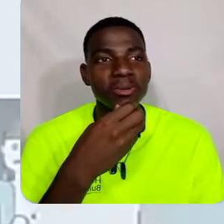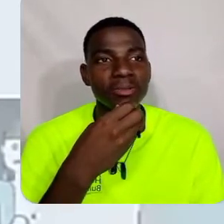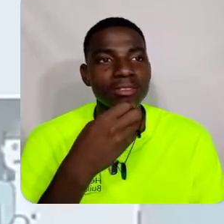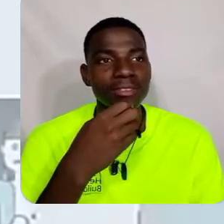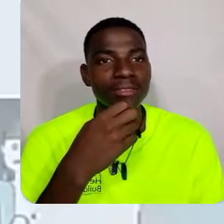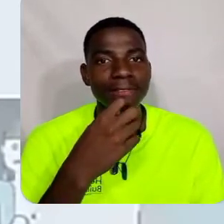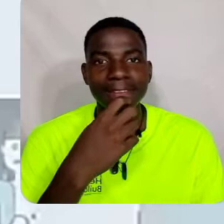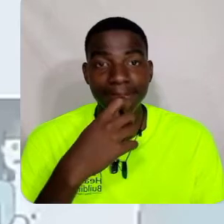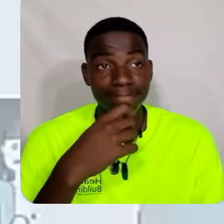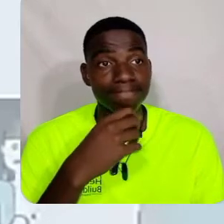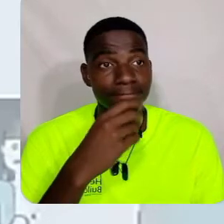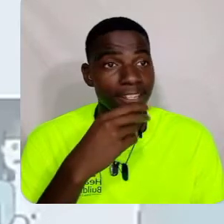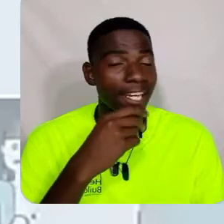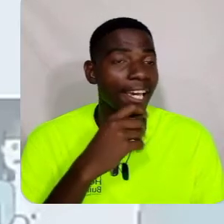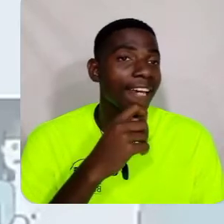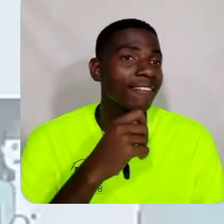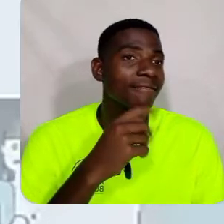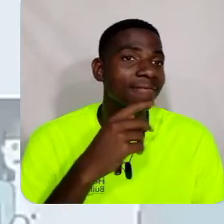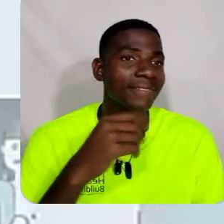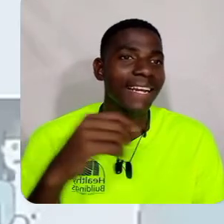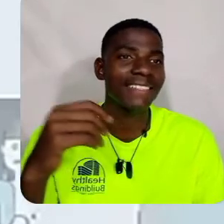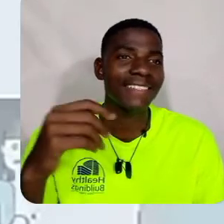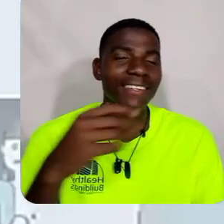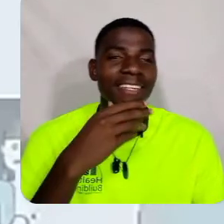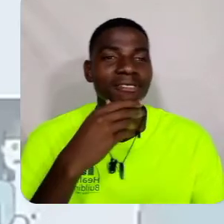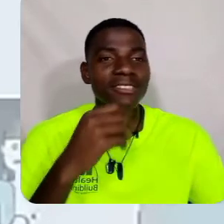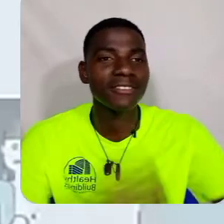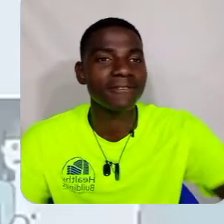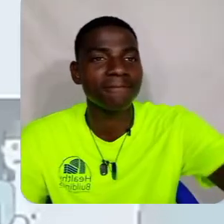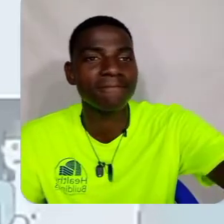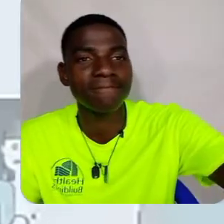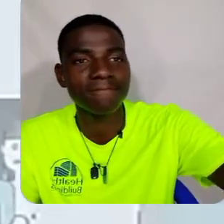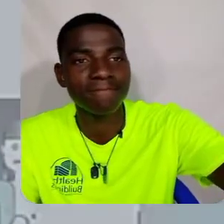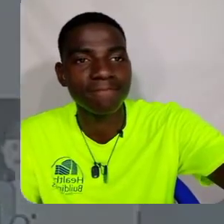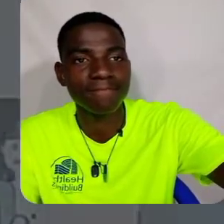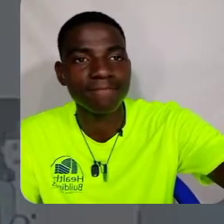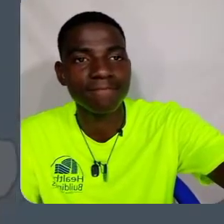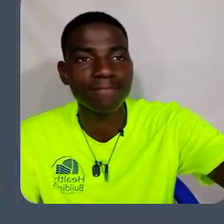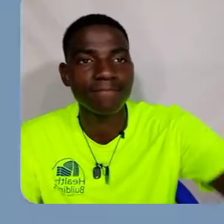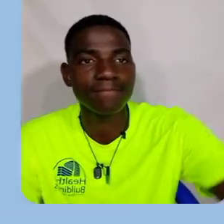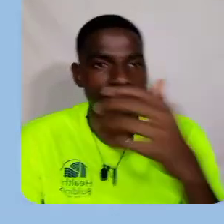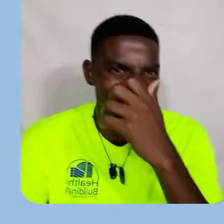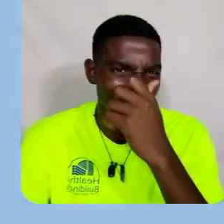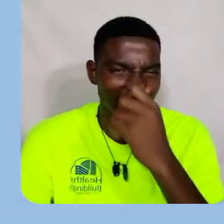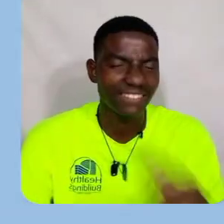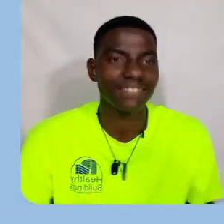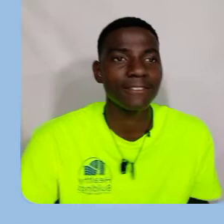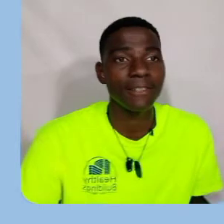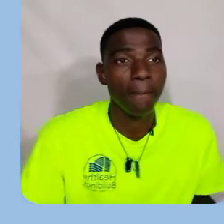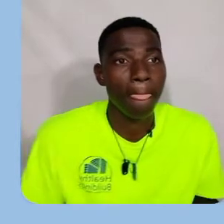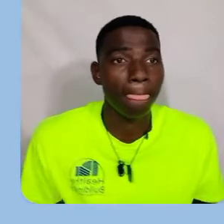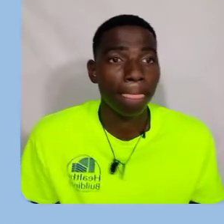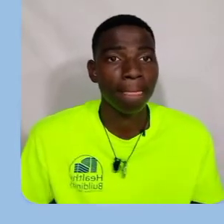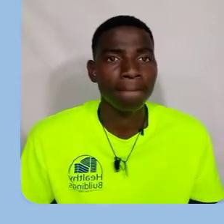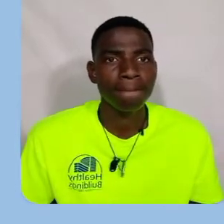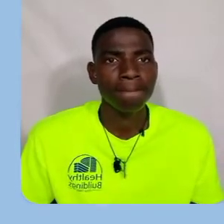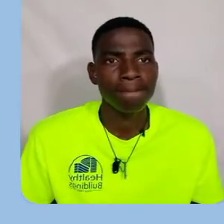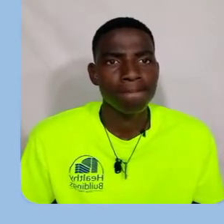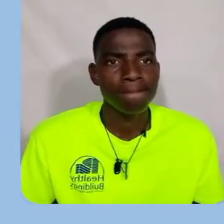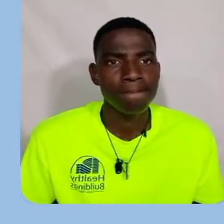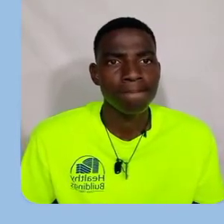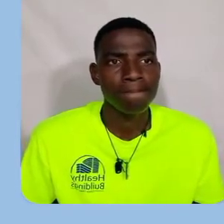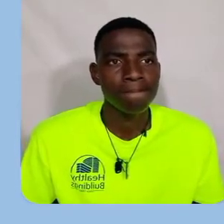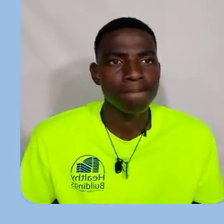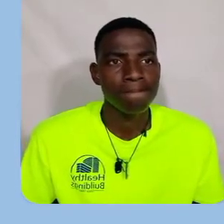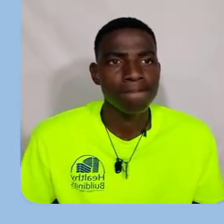reconhecido. Ok? Graças a Deus, gente. Número da população de todos os países